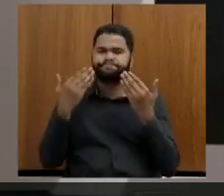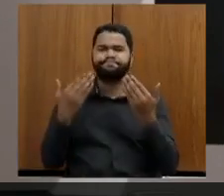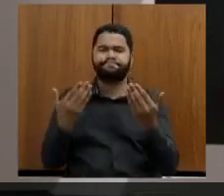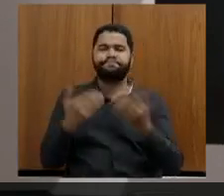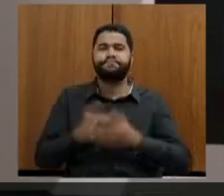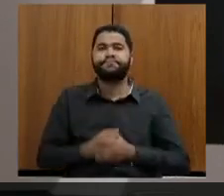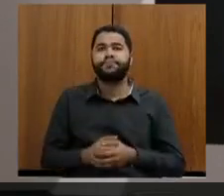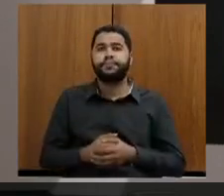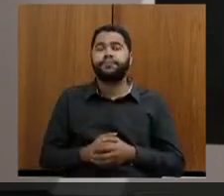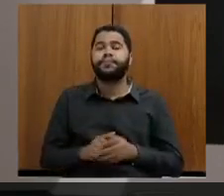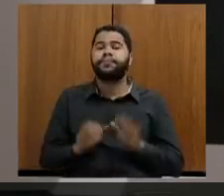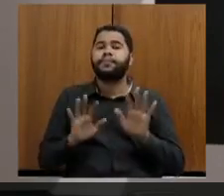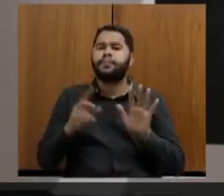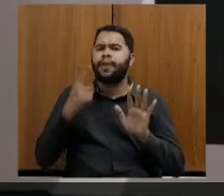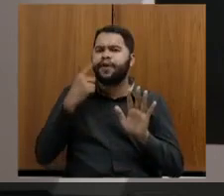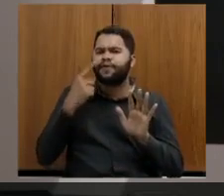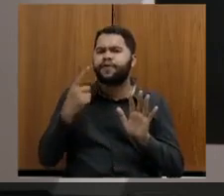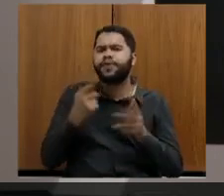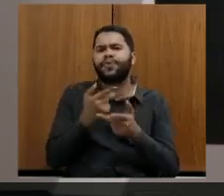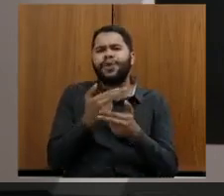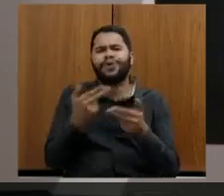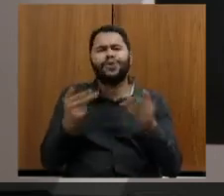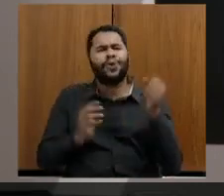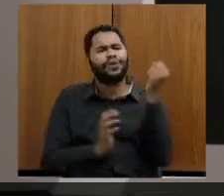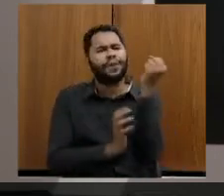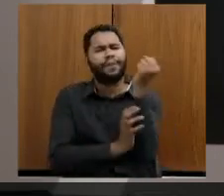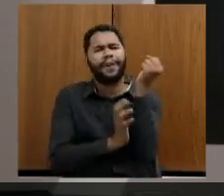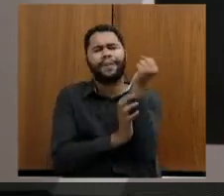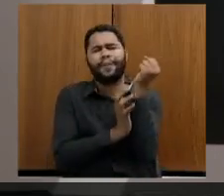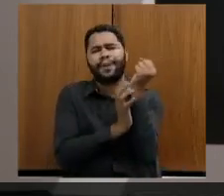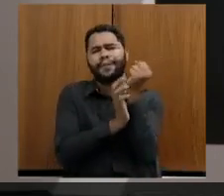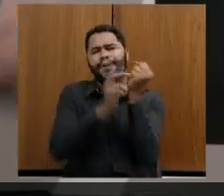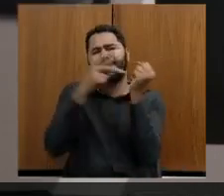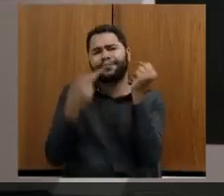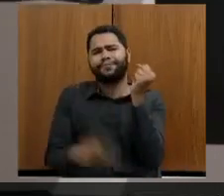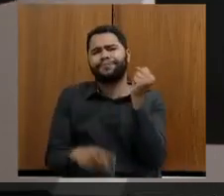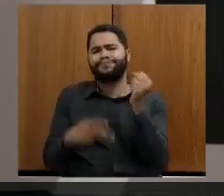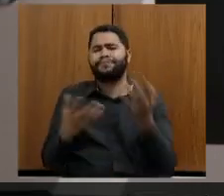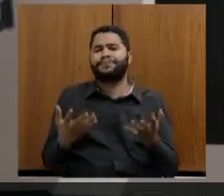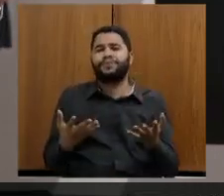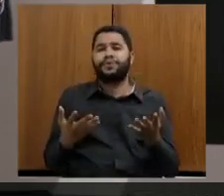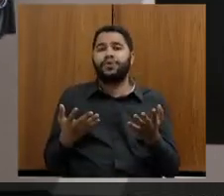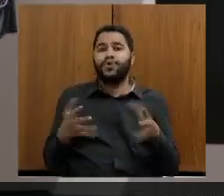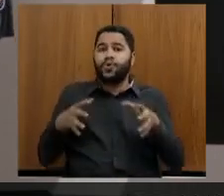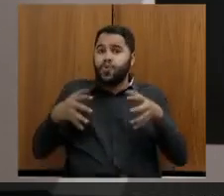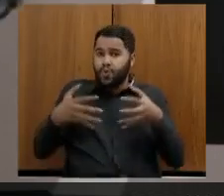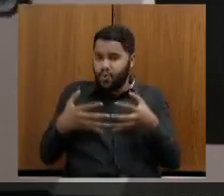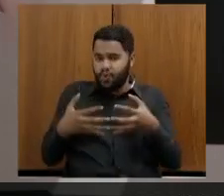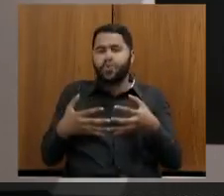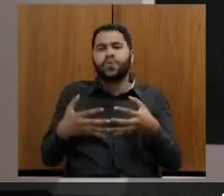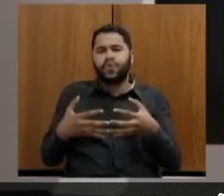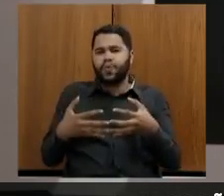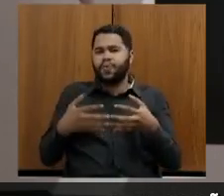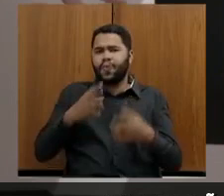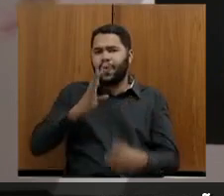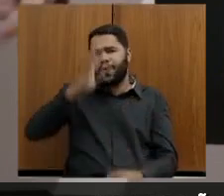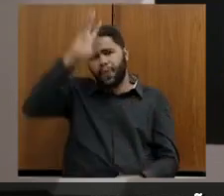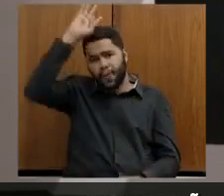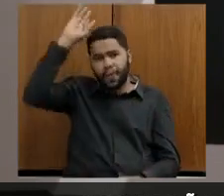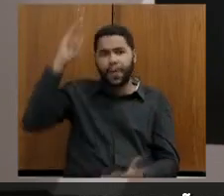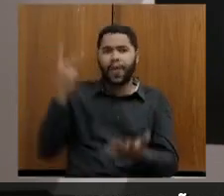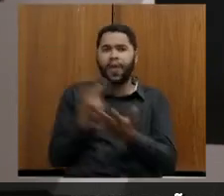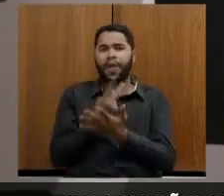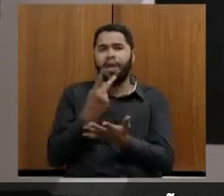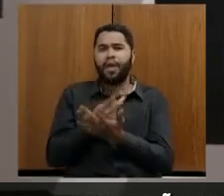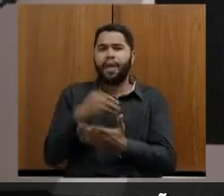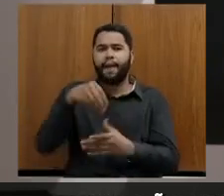Tadeu Pereira mas Vejam Só como que as coisas são burocráticas no estado o corpo de bombeiros né Por Um Erro interno